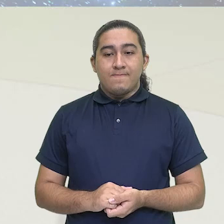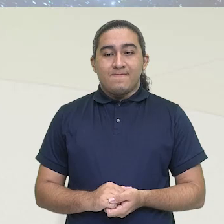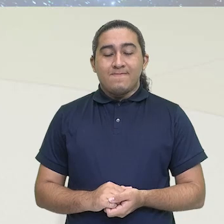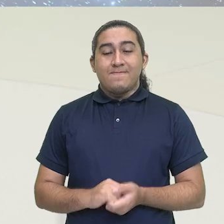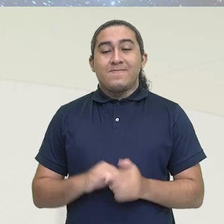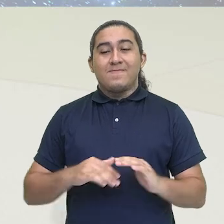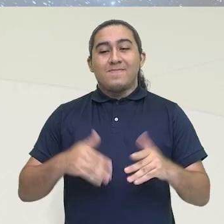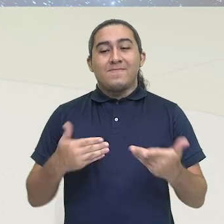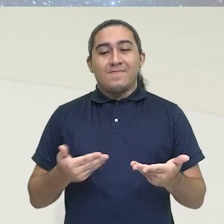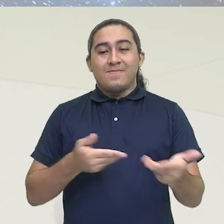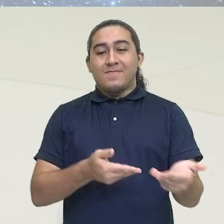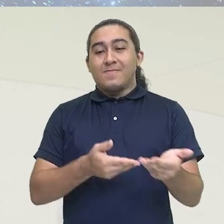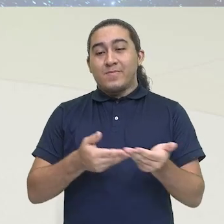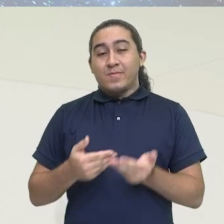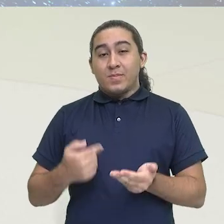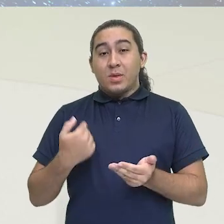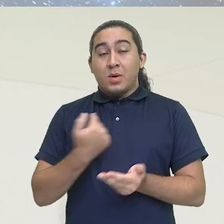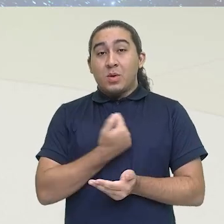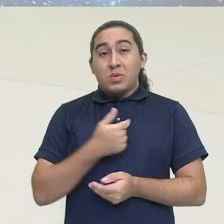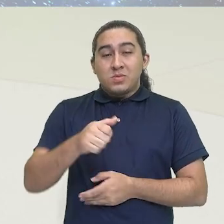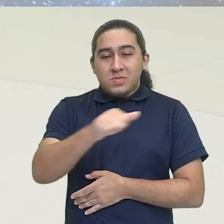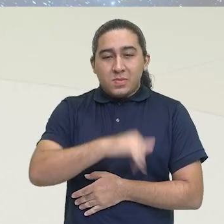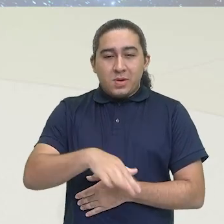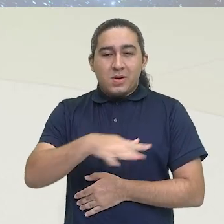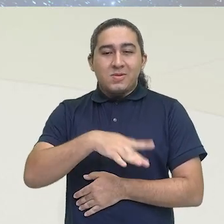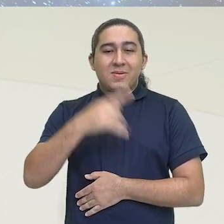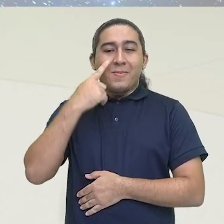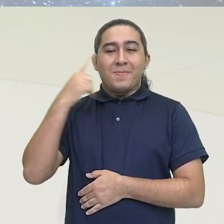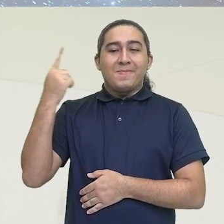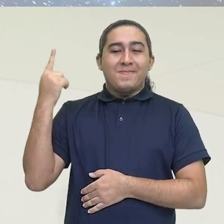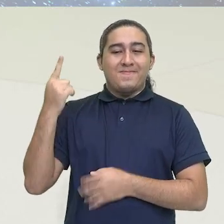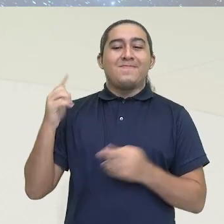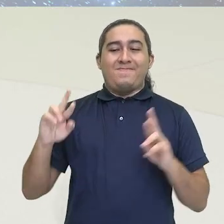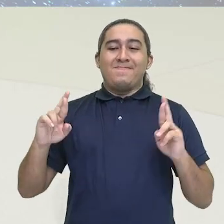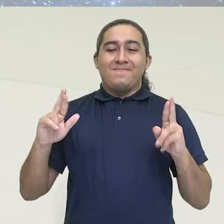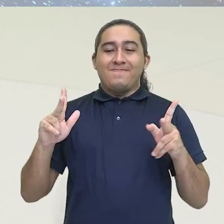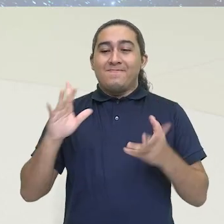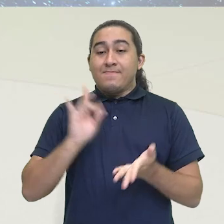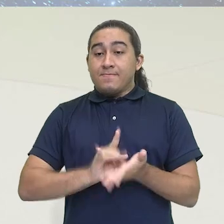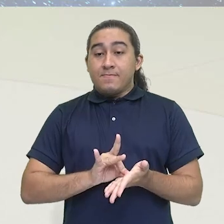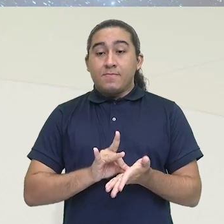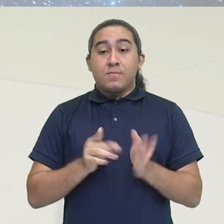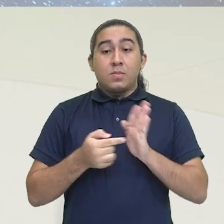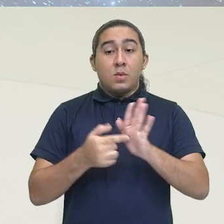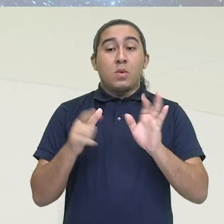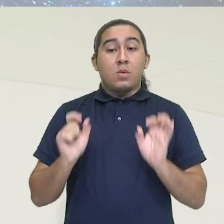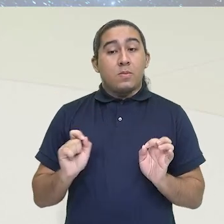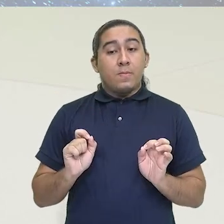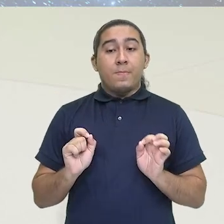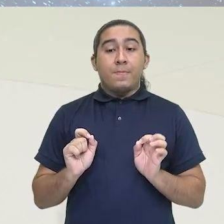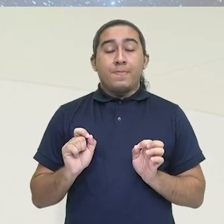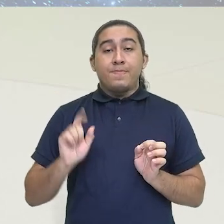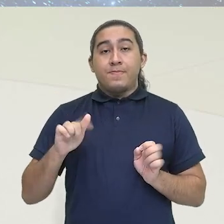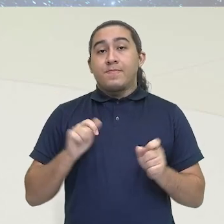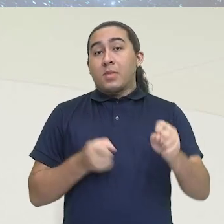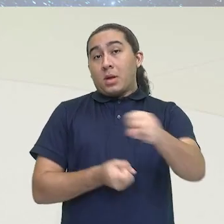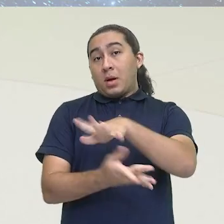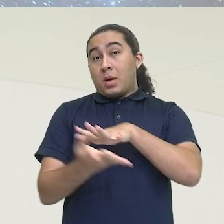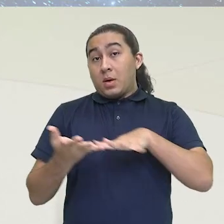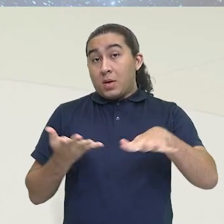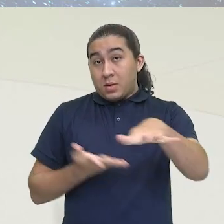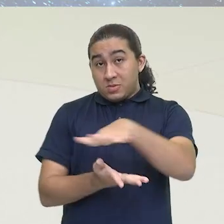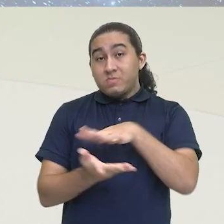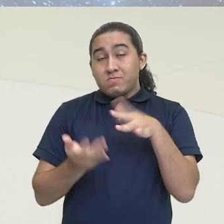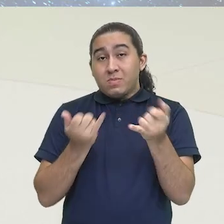Então, sejam bem-vindos ao nosso cenário, né? Um cenário bem diferente, que remete ao quê? Remete a astros, como se